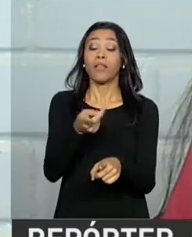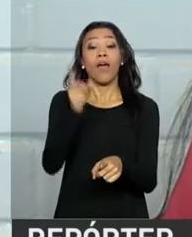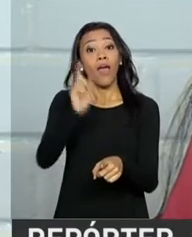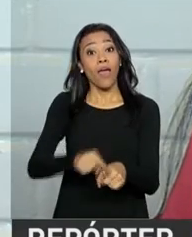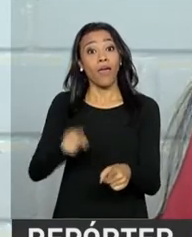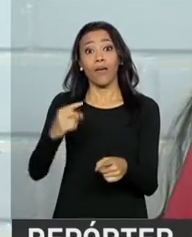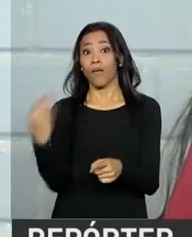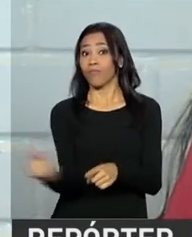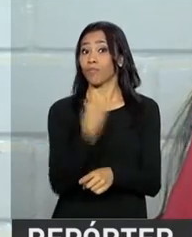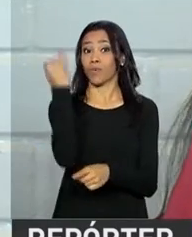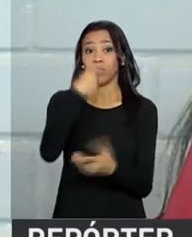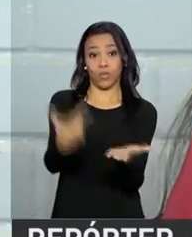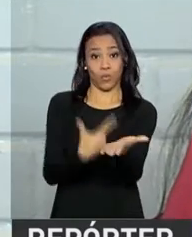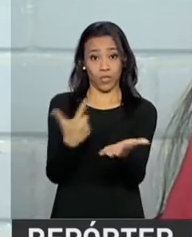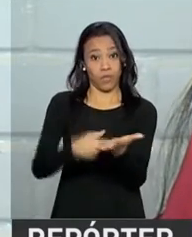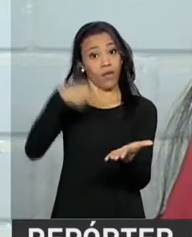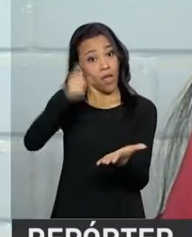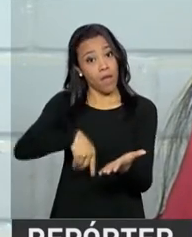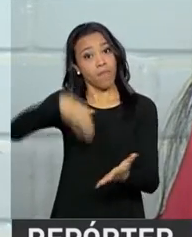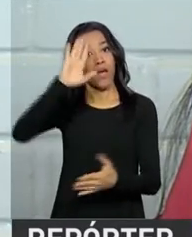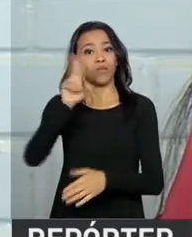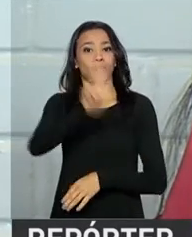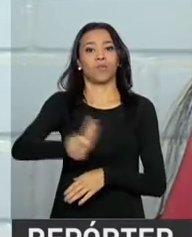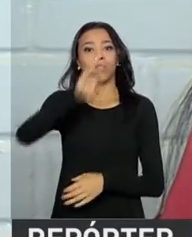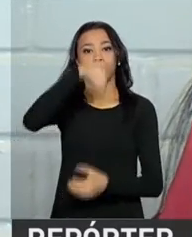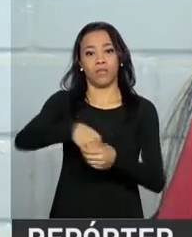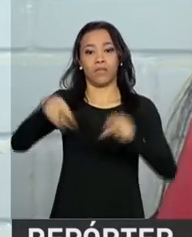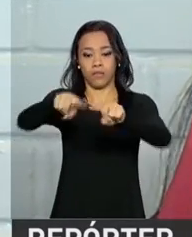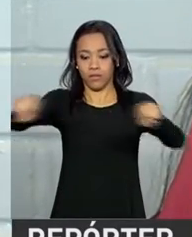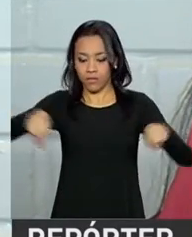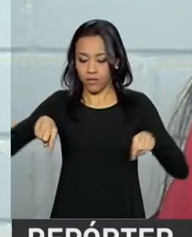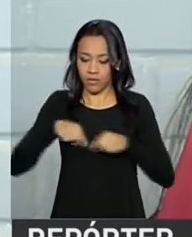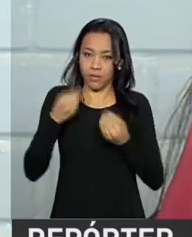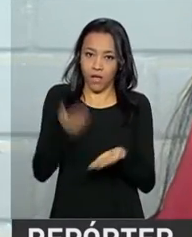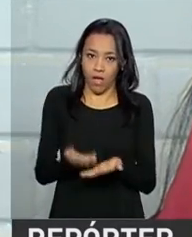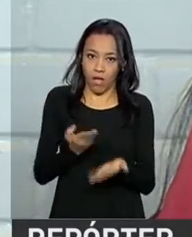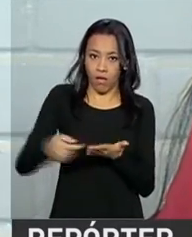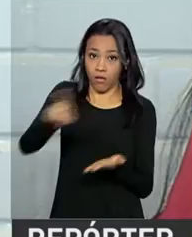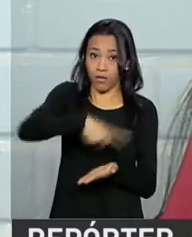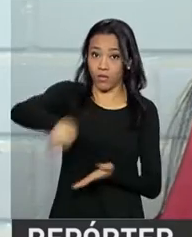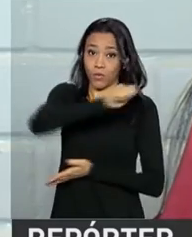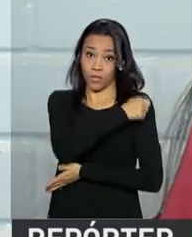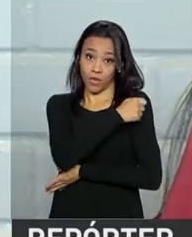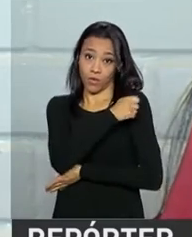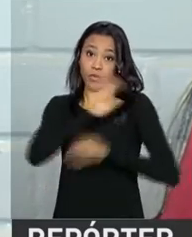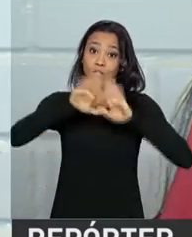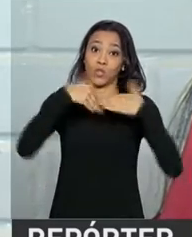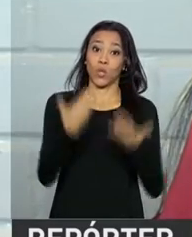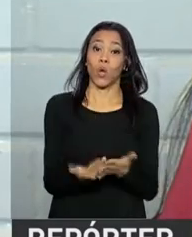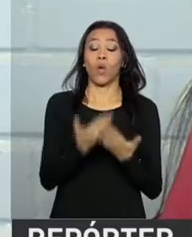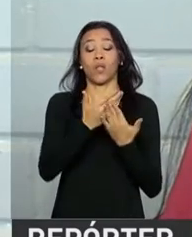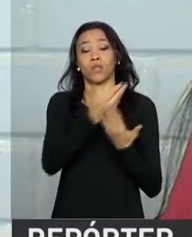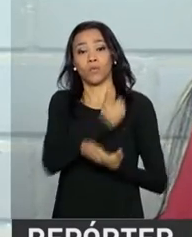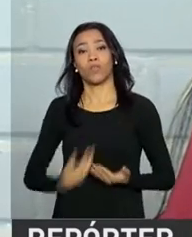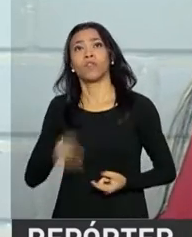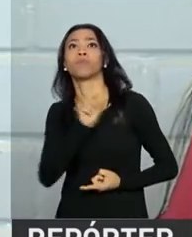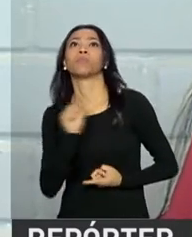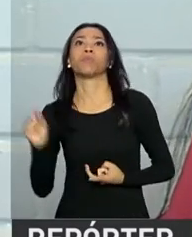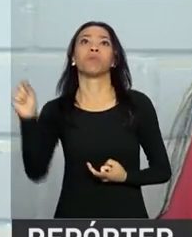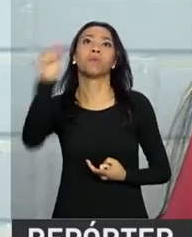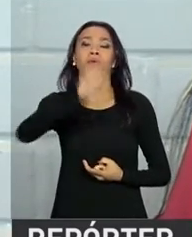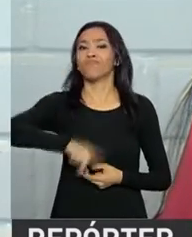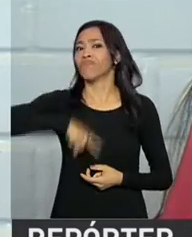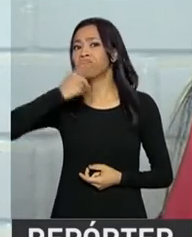ele ainda é um dos instrumentos mais utilizados em sala de aula e os alunos de escola pública eles não teriam